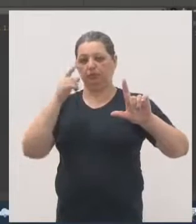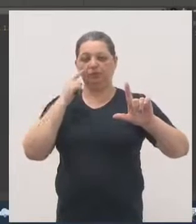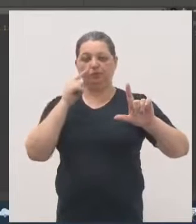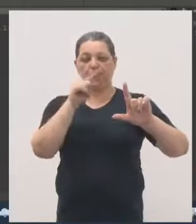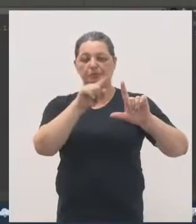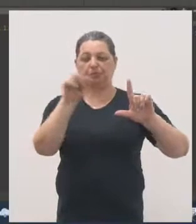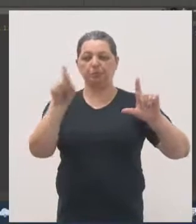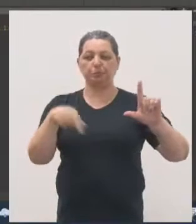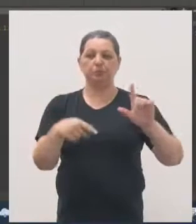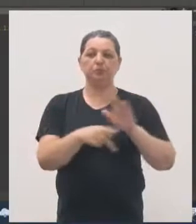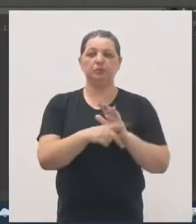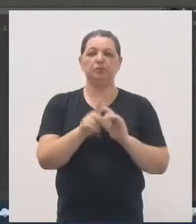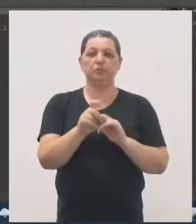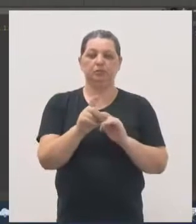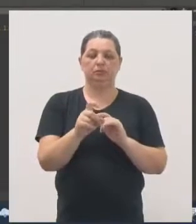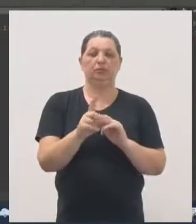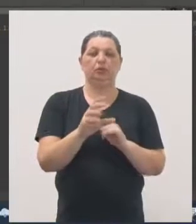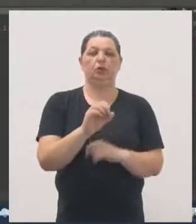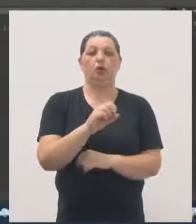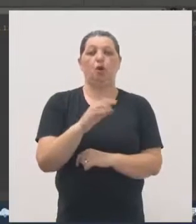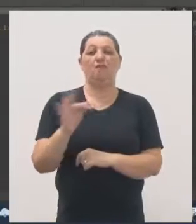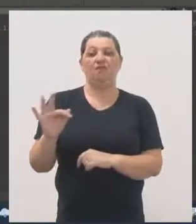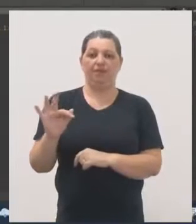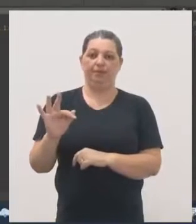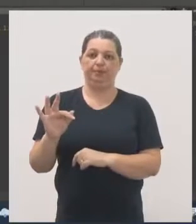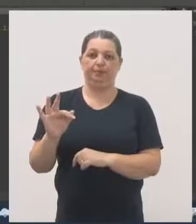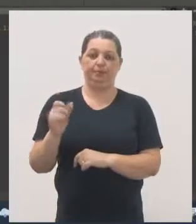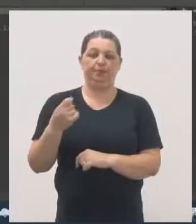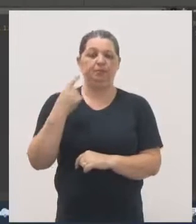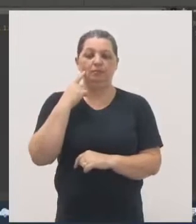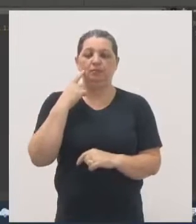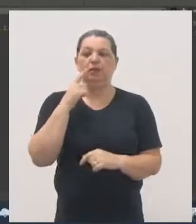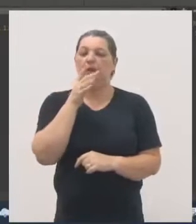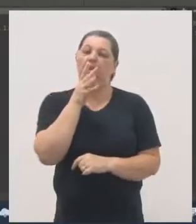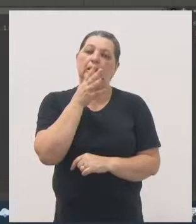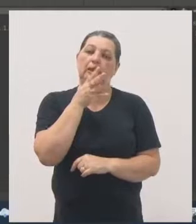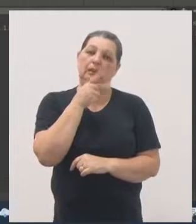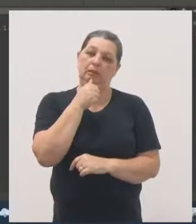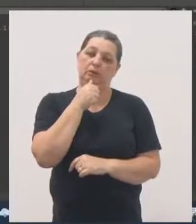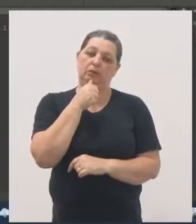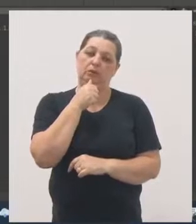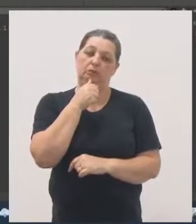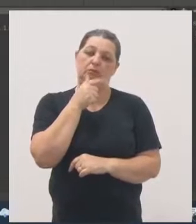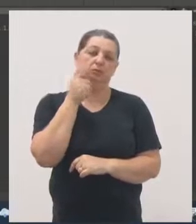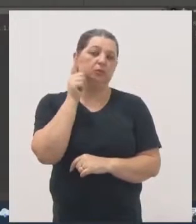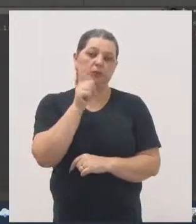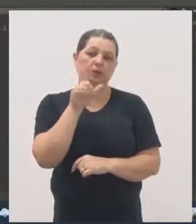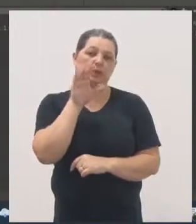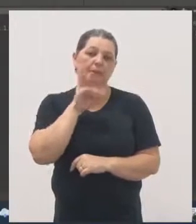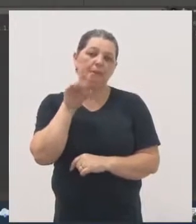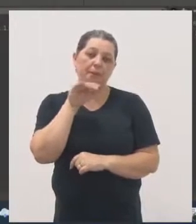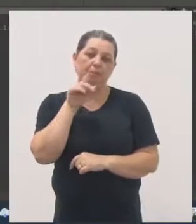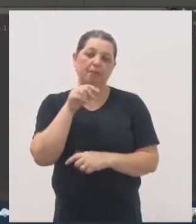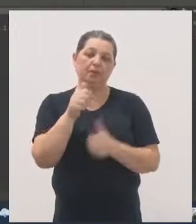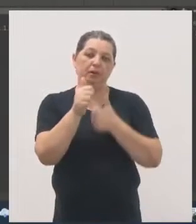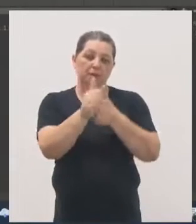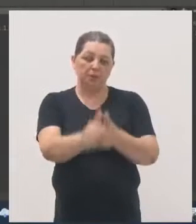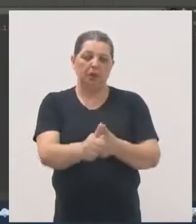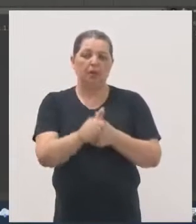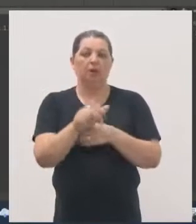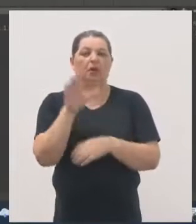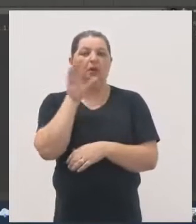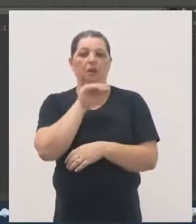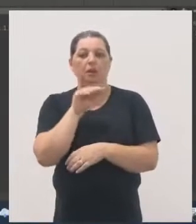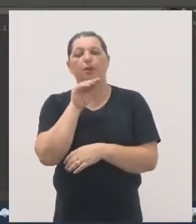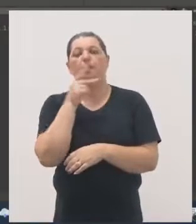ele ficar off, senão ele vai dar delay e você vai demorar para falar, né? Você, na verdade, vai acompanhar a sua fala e